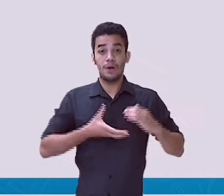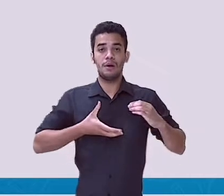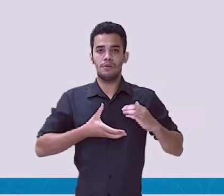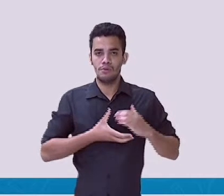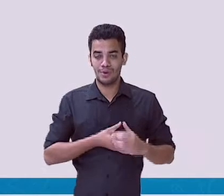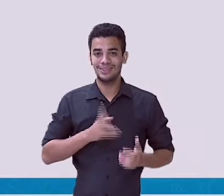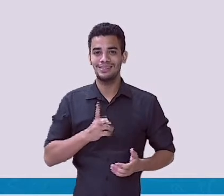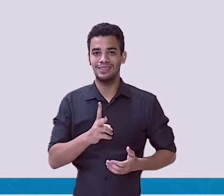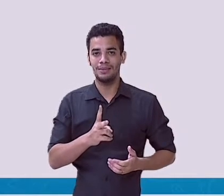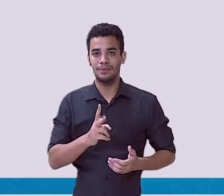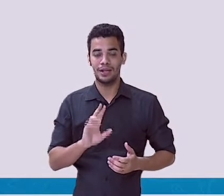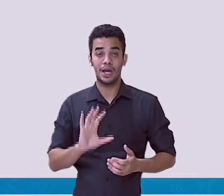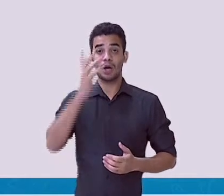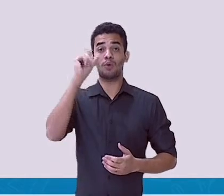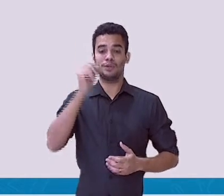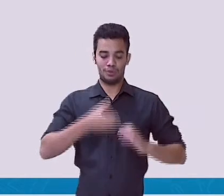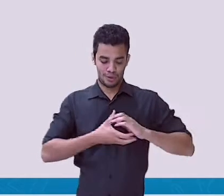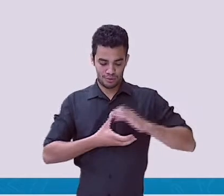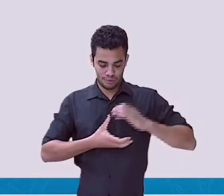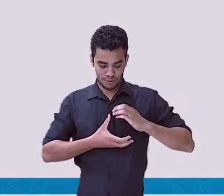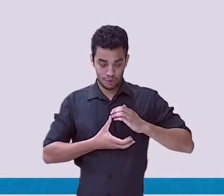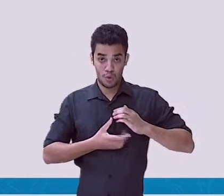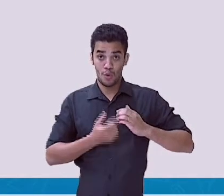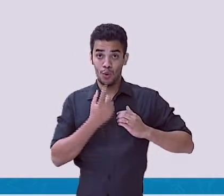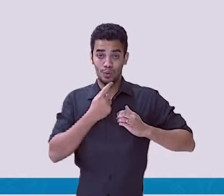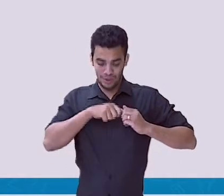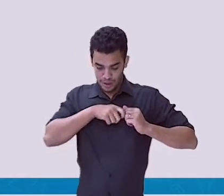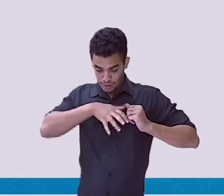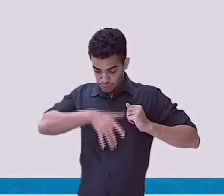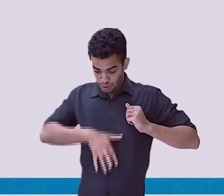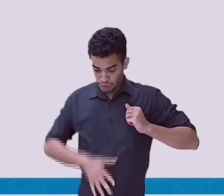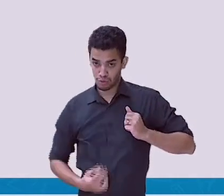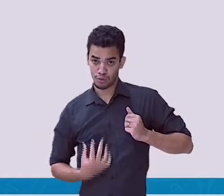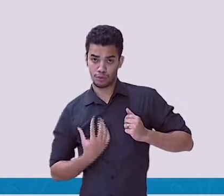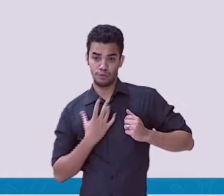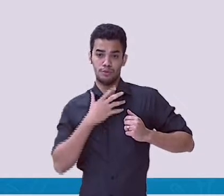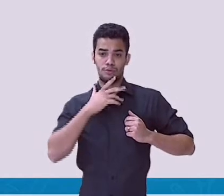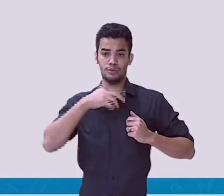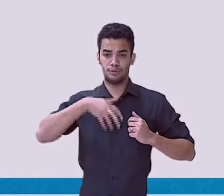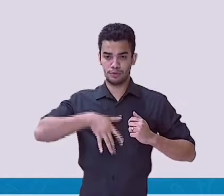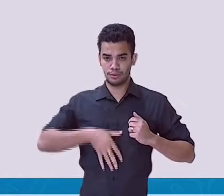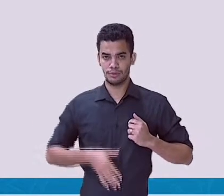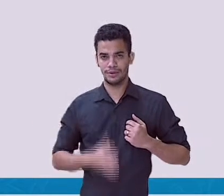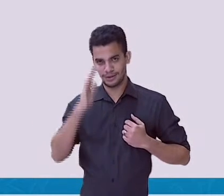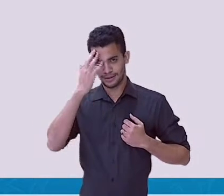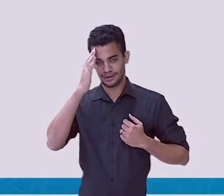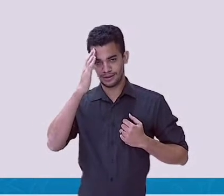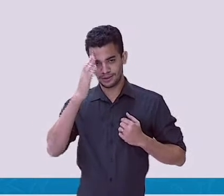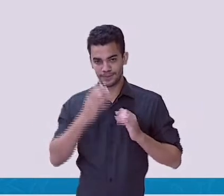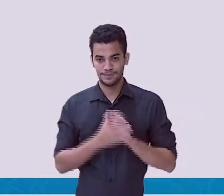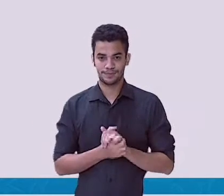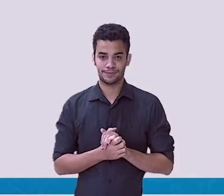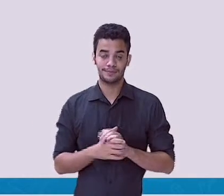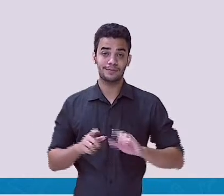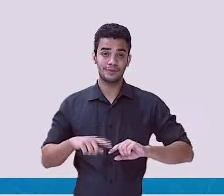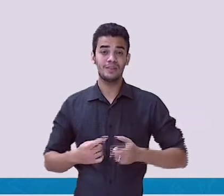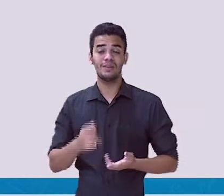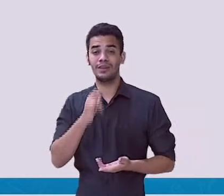o bombeamento deste, né, do sangue. Bom, isto são graças aos estímulos, que são